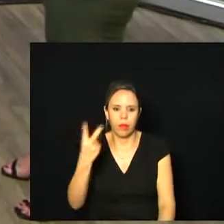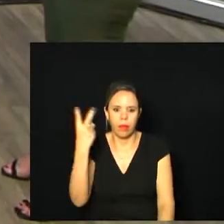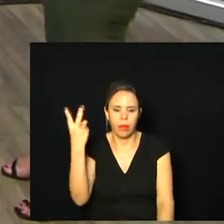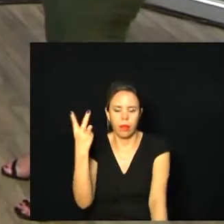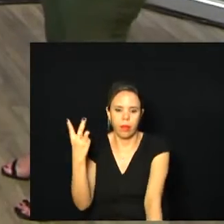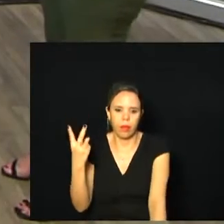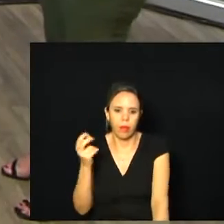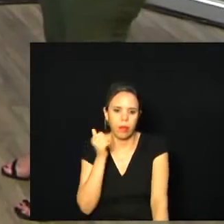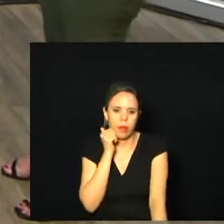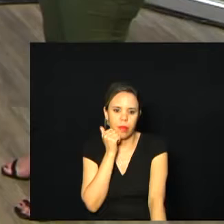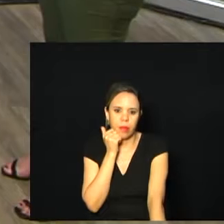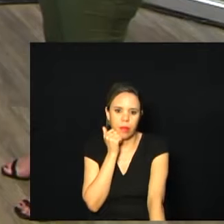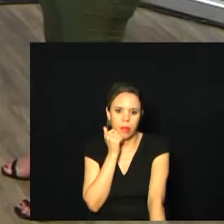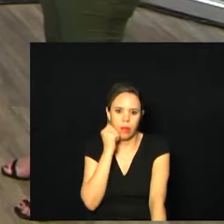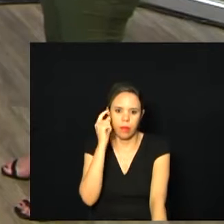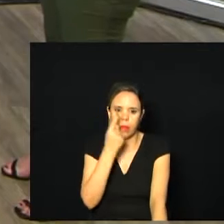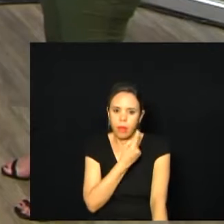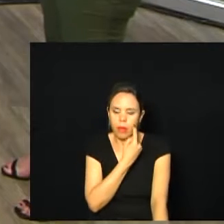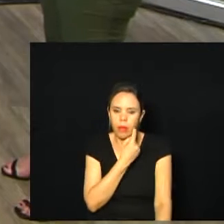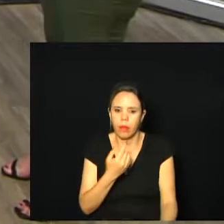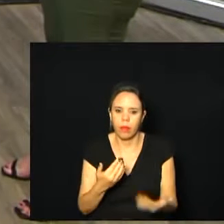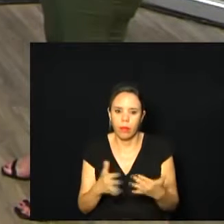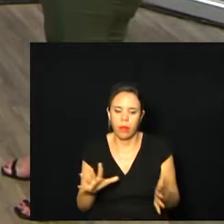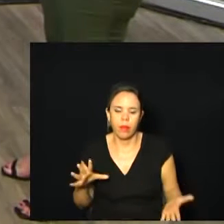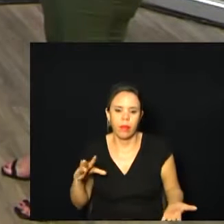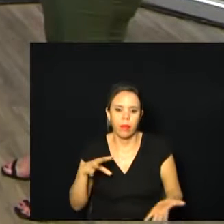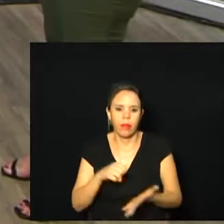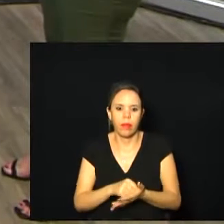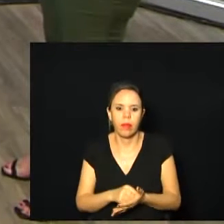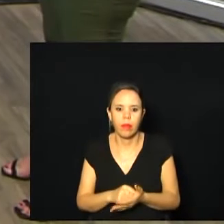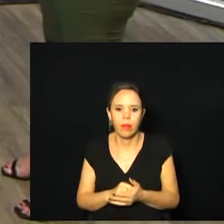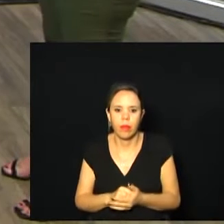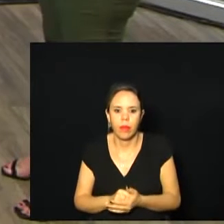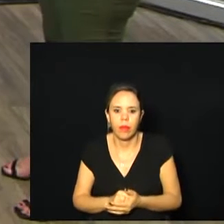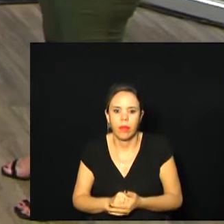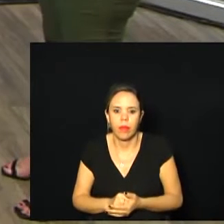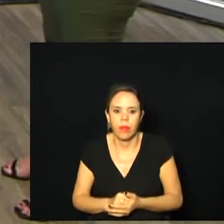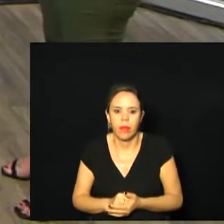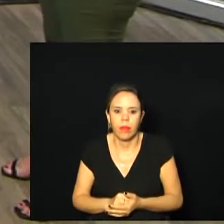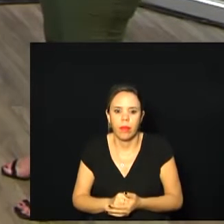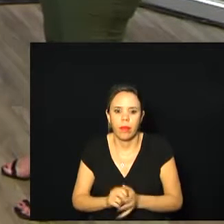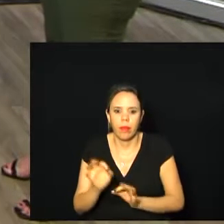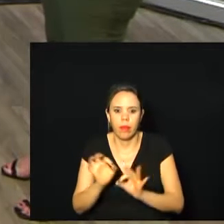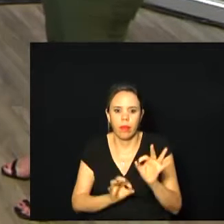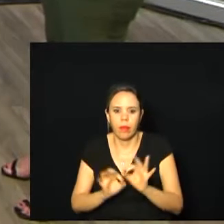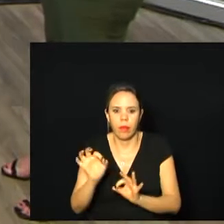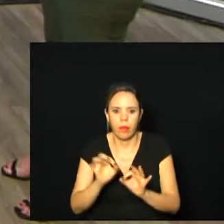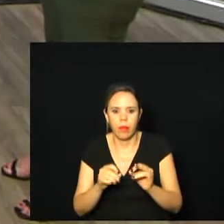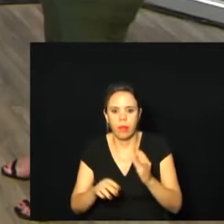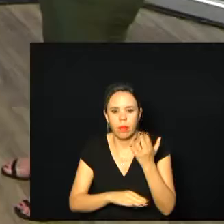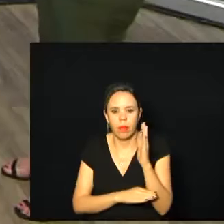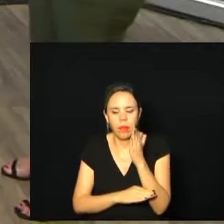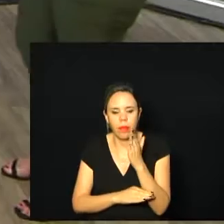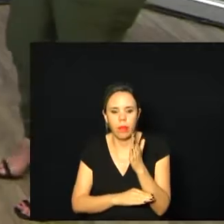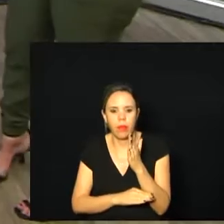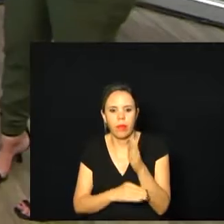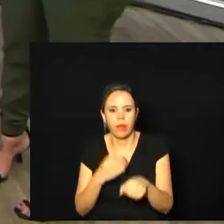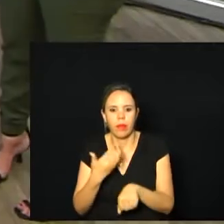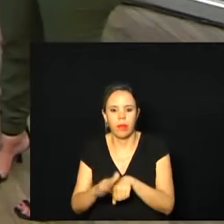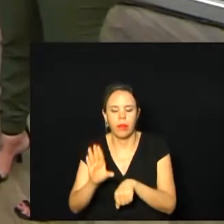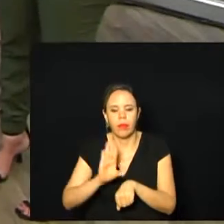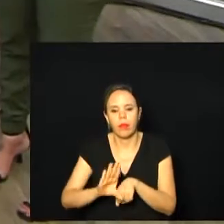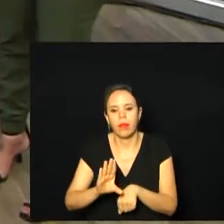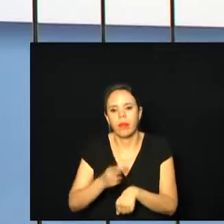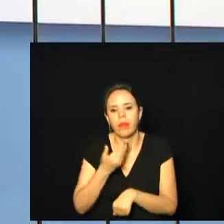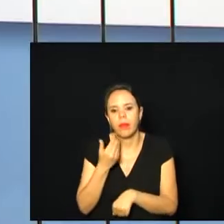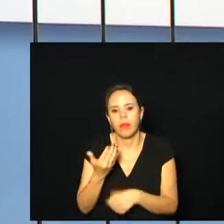a ciência. Mirna Abreu, abertas as inscrições para Festival de Marcenaria. Agora é um curso mais prático para